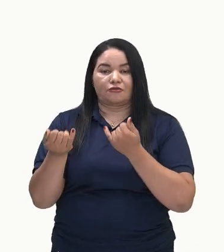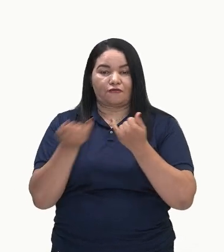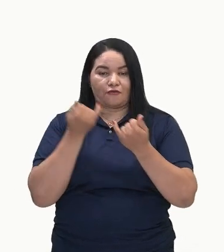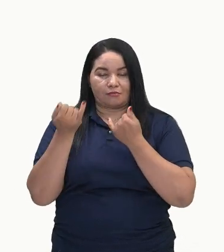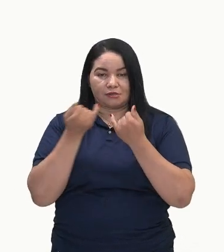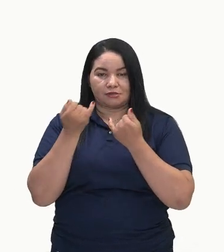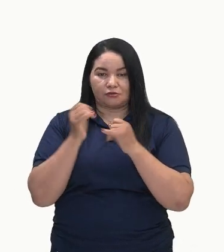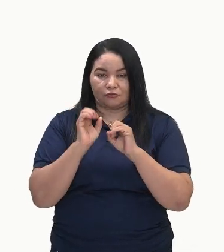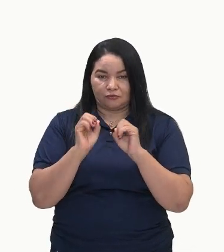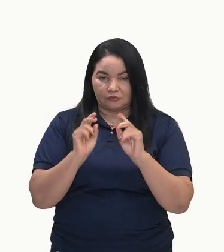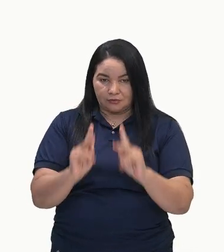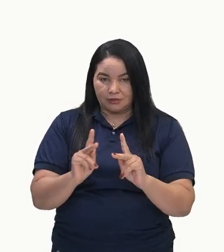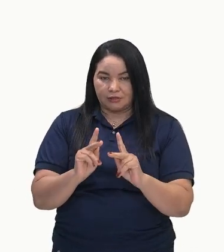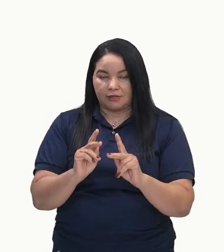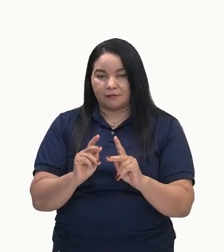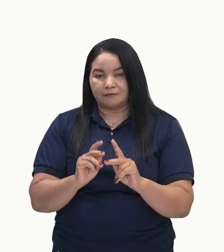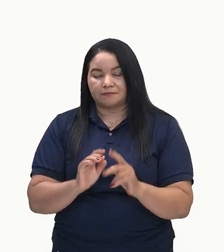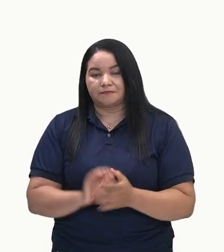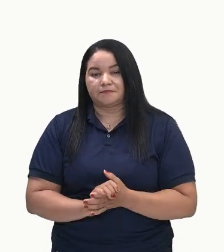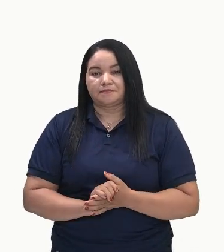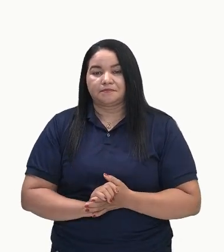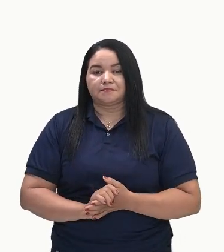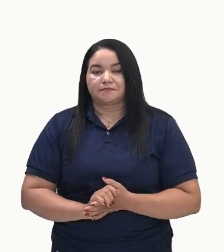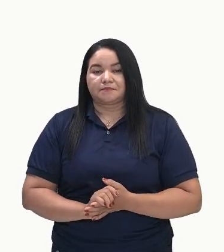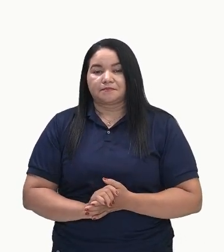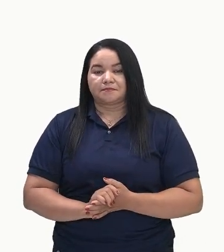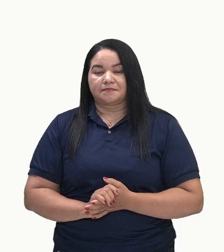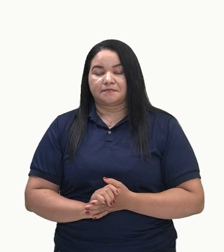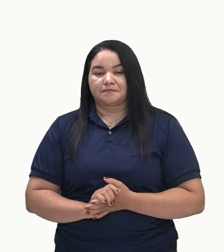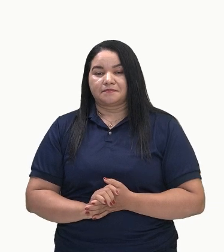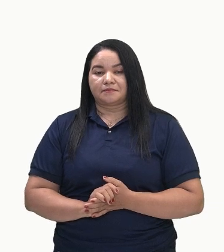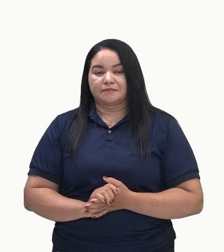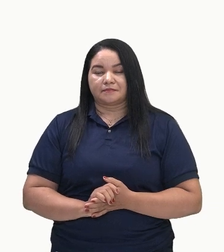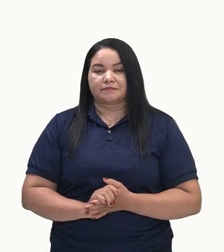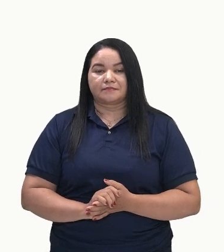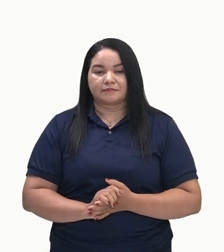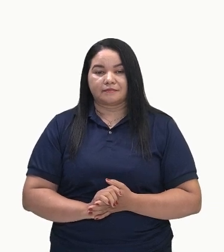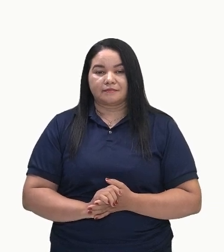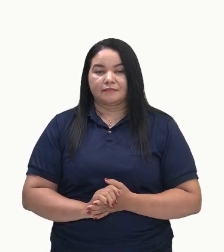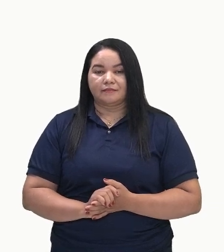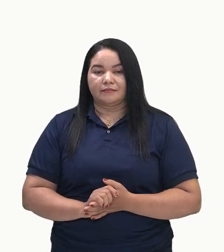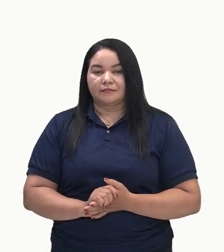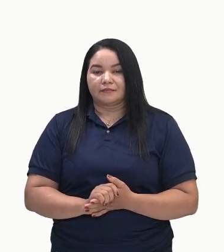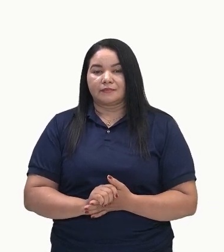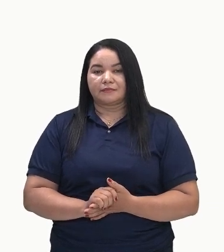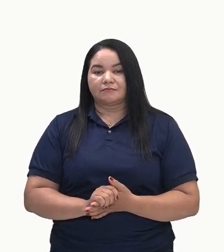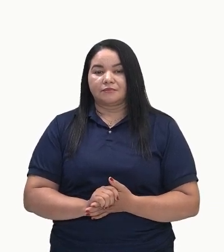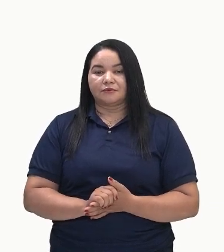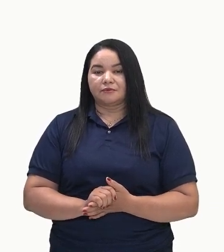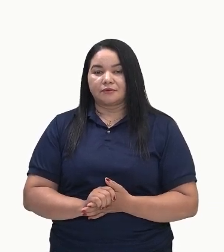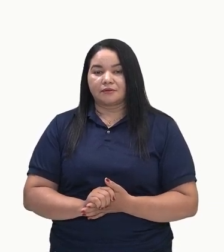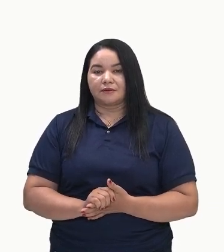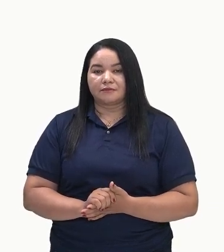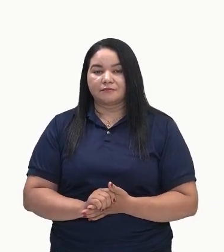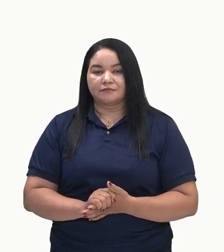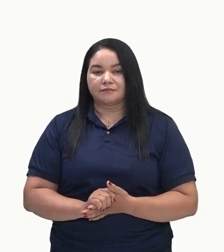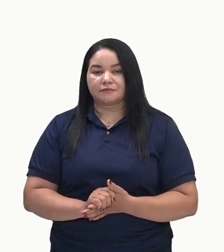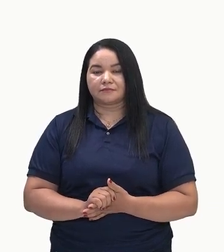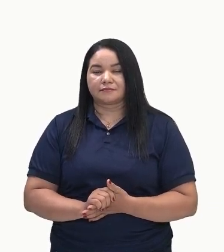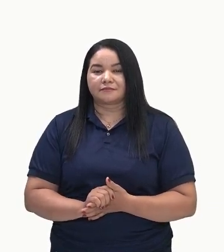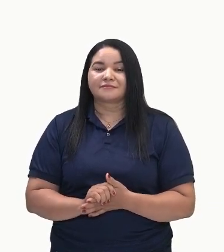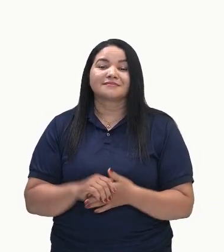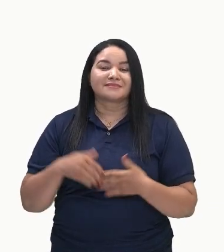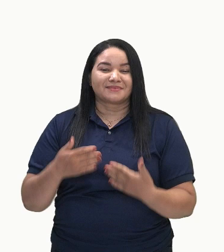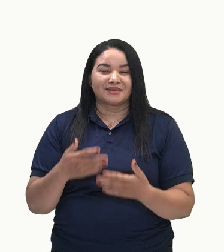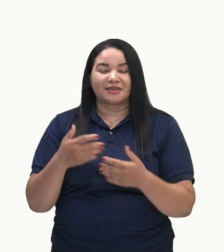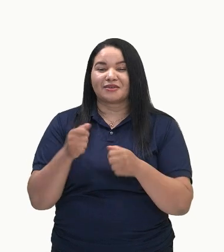ok? He likes coffee. He also drinks tea. Ele também toma chá. A posição, gente, do